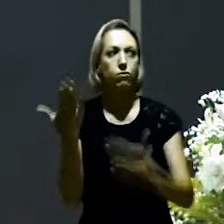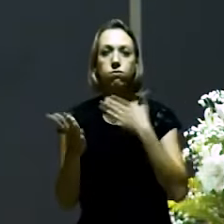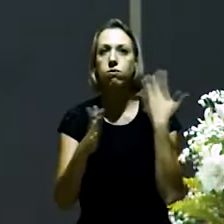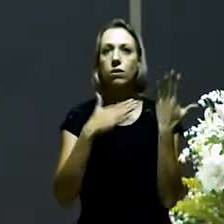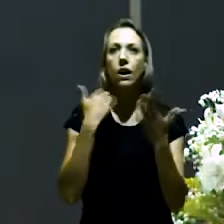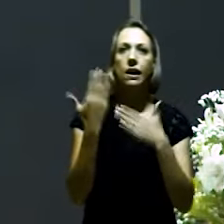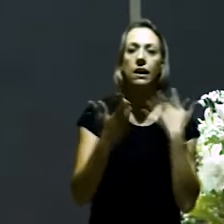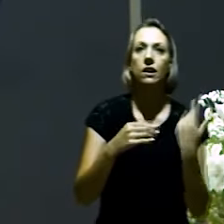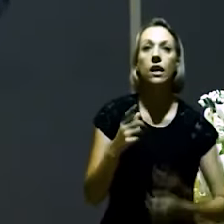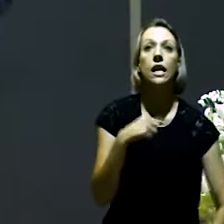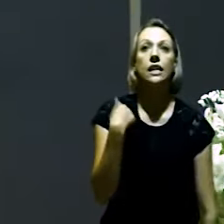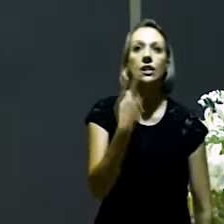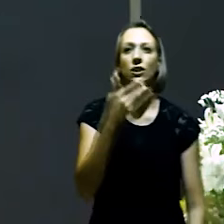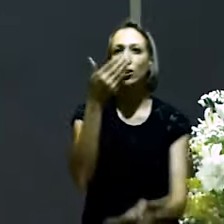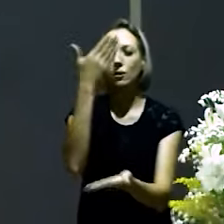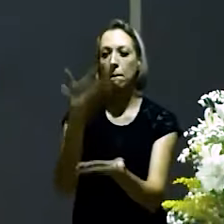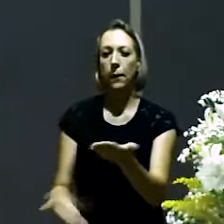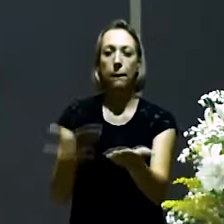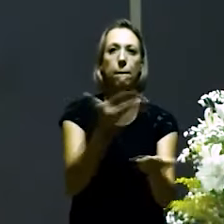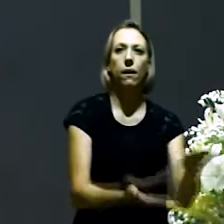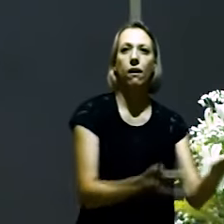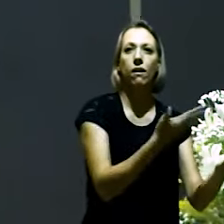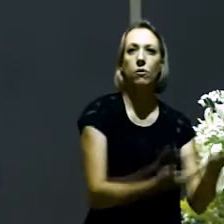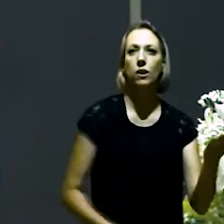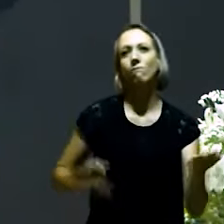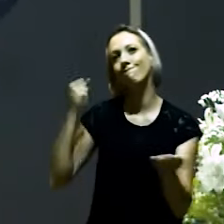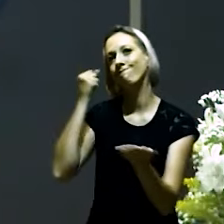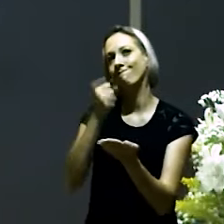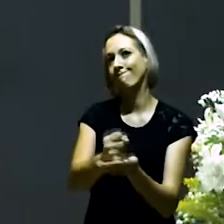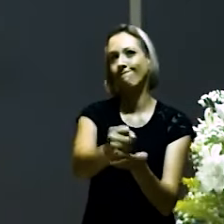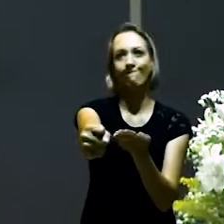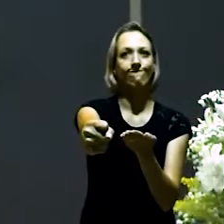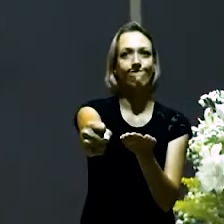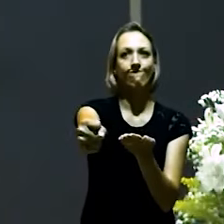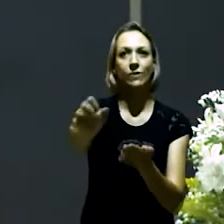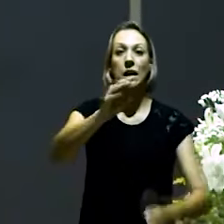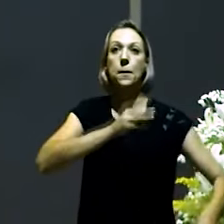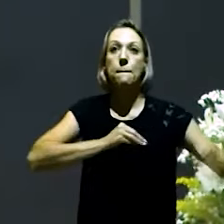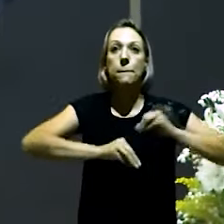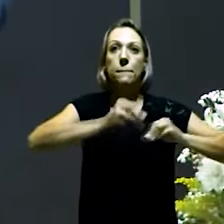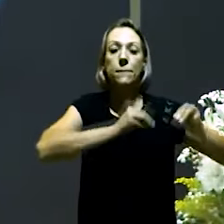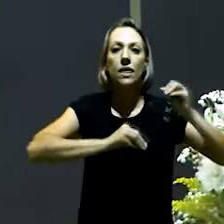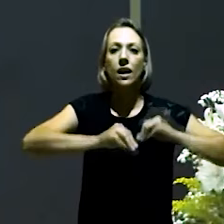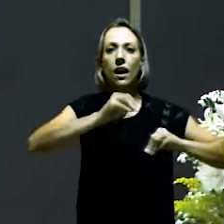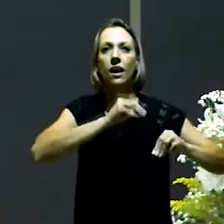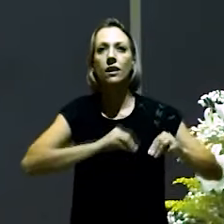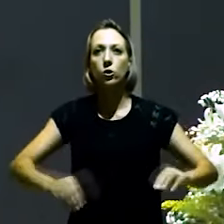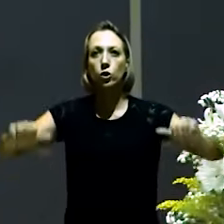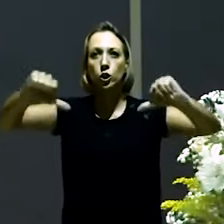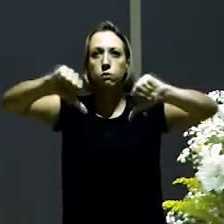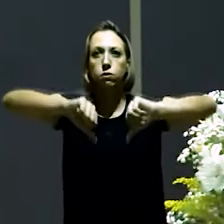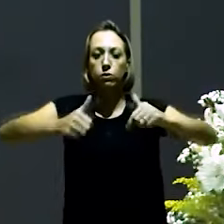derrotados nessa história, porque perdemos uma batalha para o pecado. Perdemos uma batalha para o